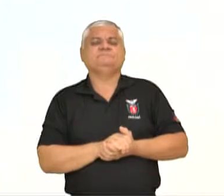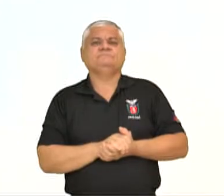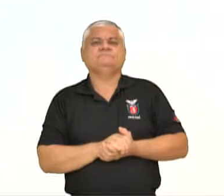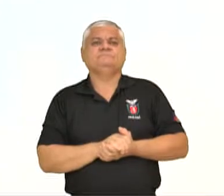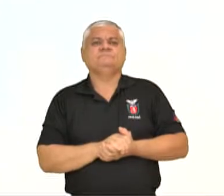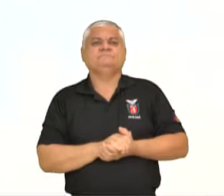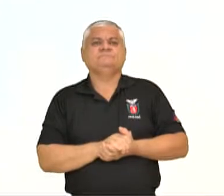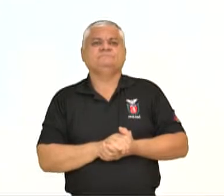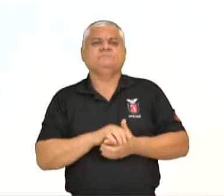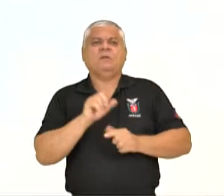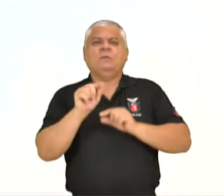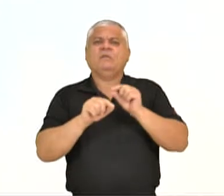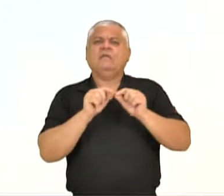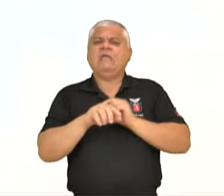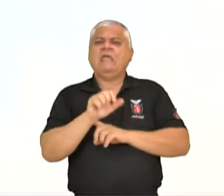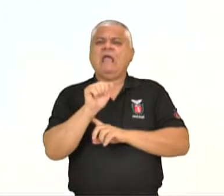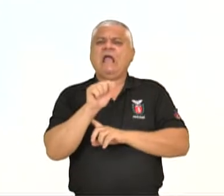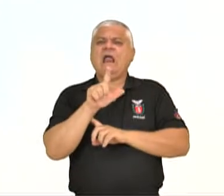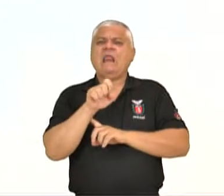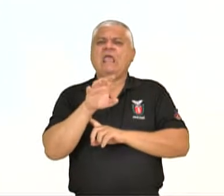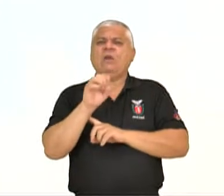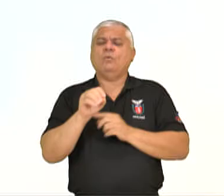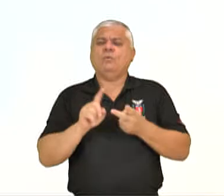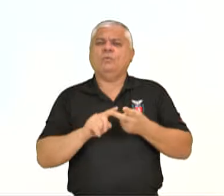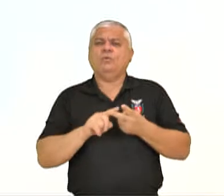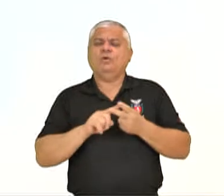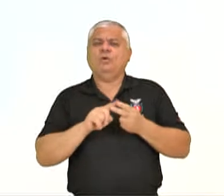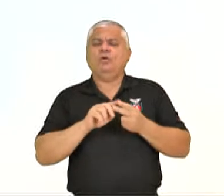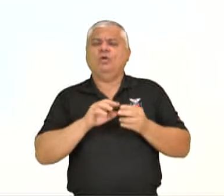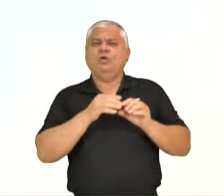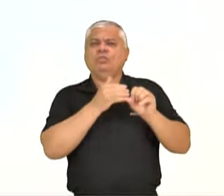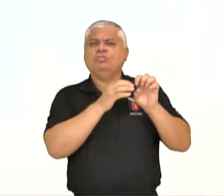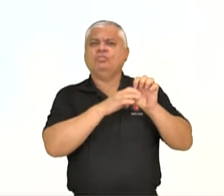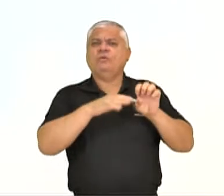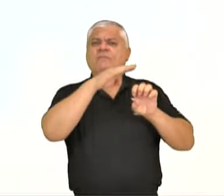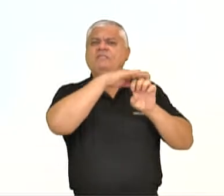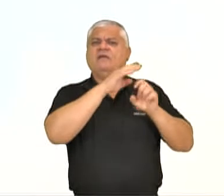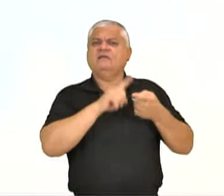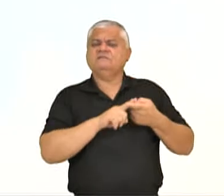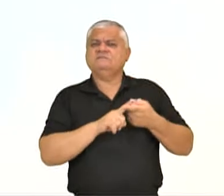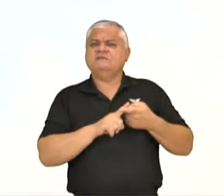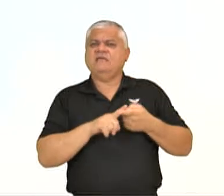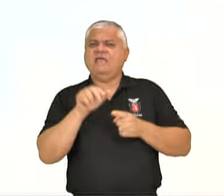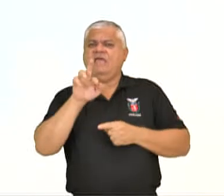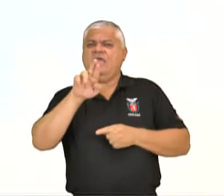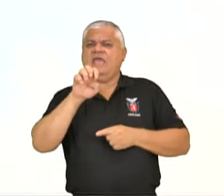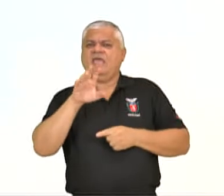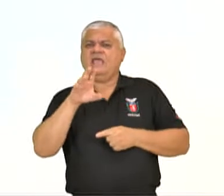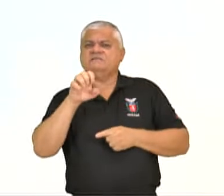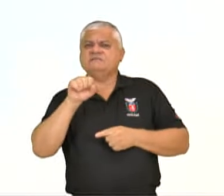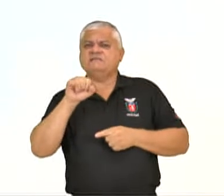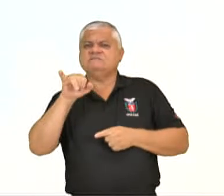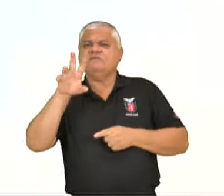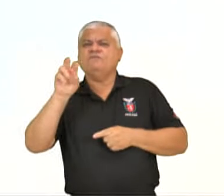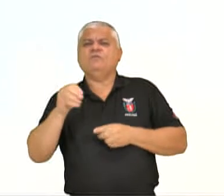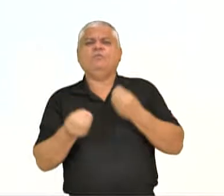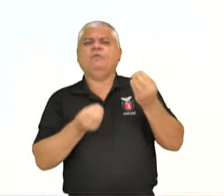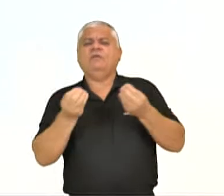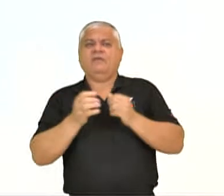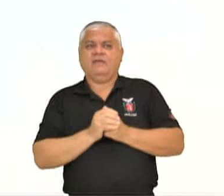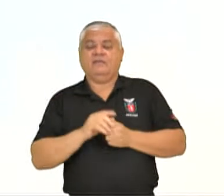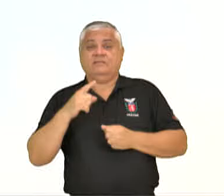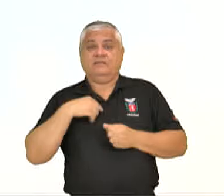que é alelo? O que é um dominante, um recessivo? O que é homozigoto e heterozigoto? Tá aqui para vocês. Ó. Então, aqui eu tenho